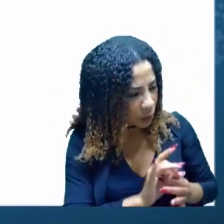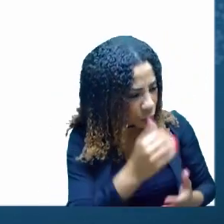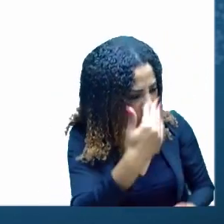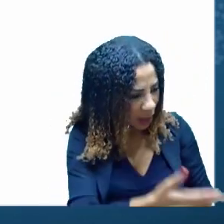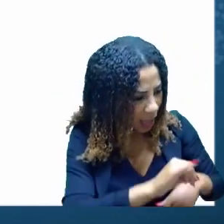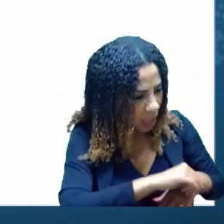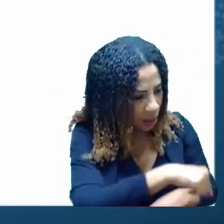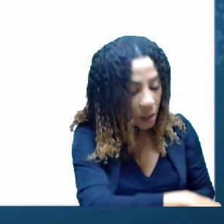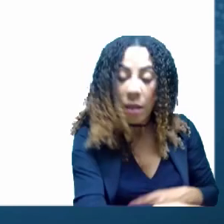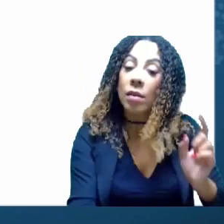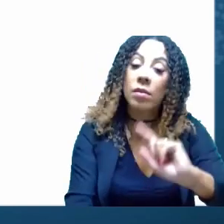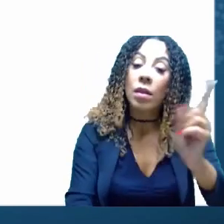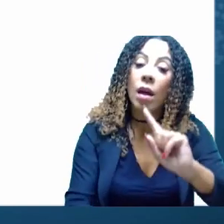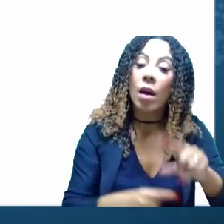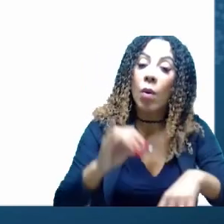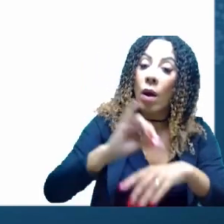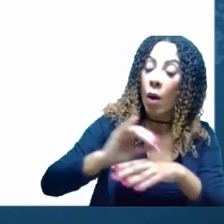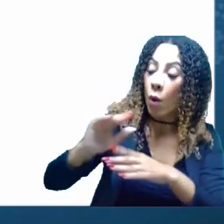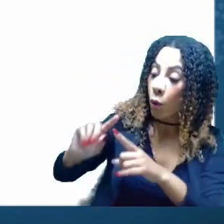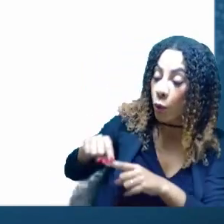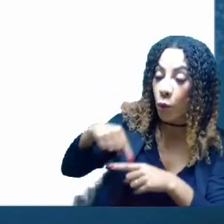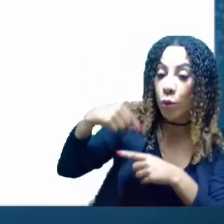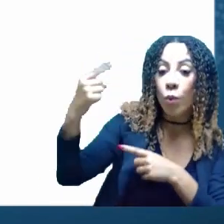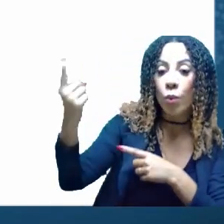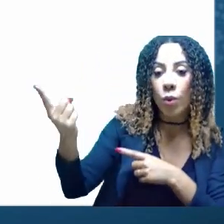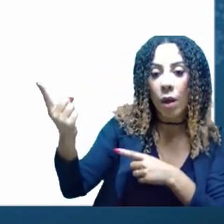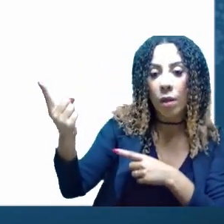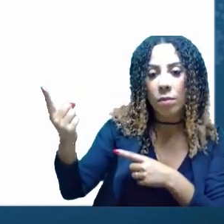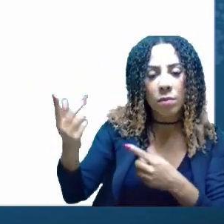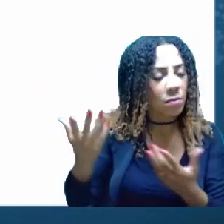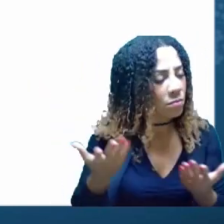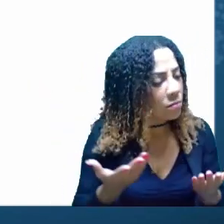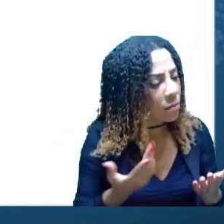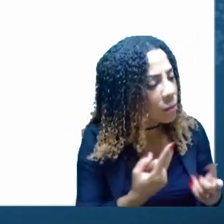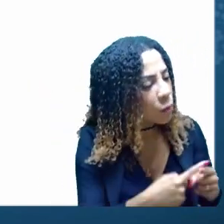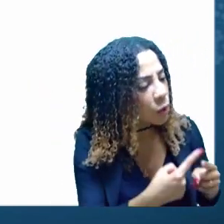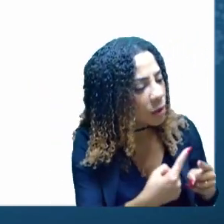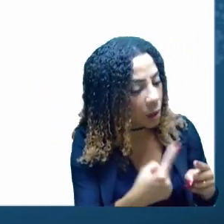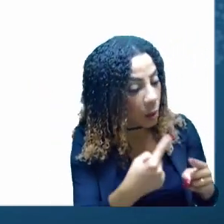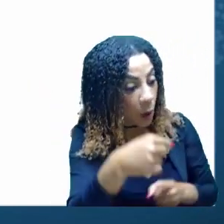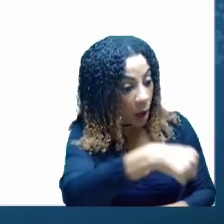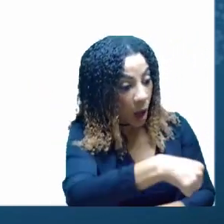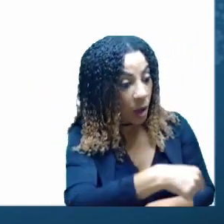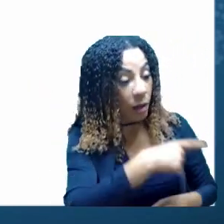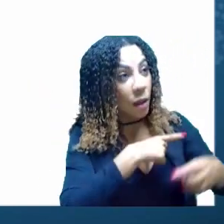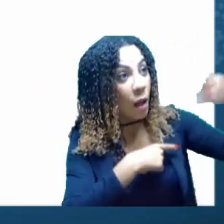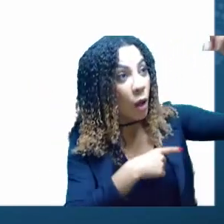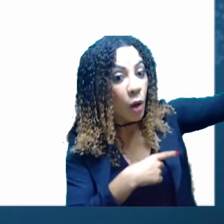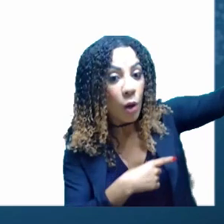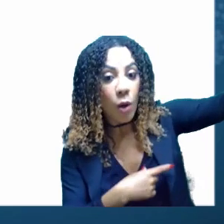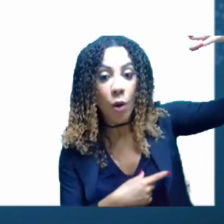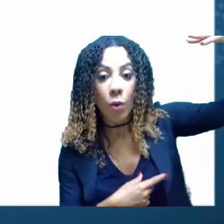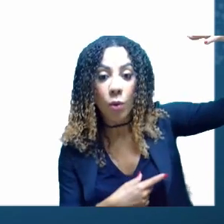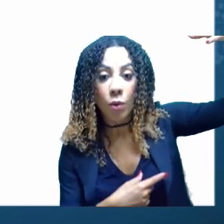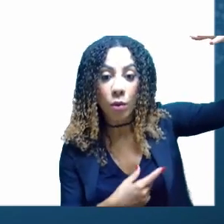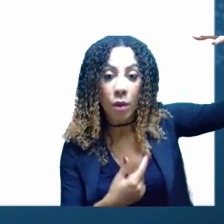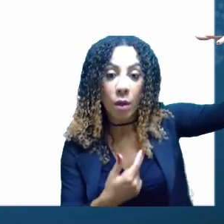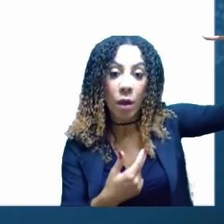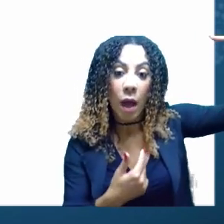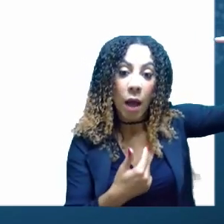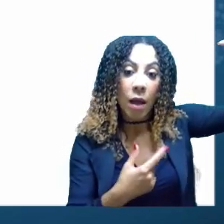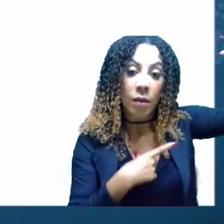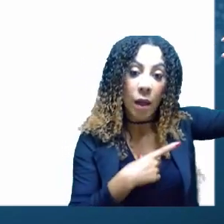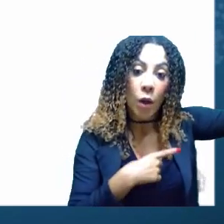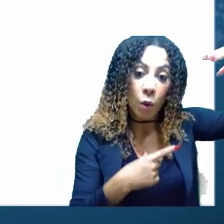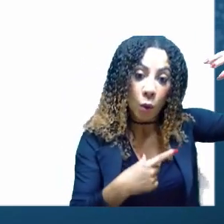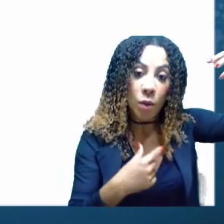eu deixei cair lá no outro lado. Ele quer saber por quê? Porque aqui é onde está a luz, ou seja, aqui que eu vou buscar, aqui que eu vou